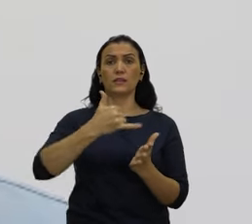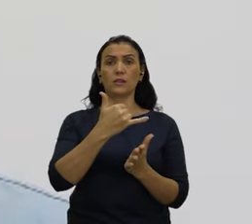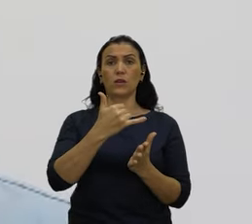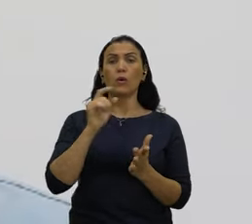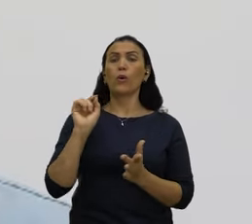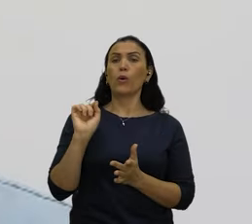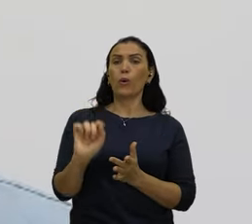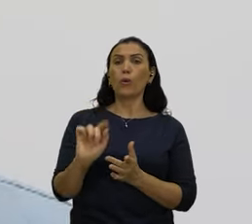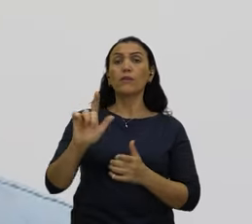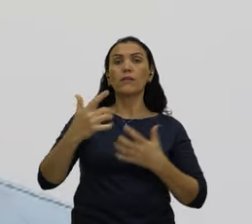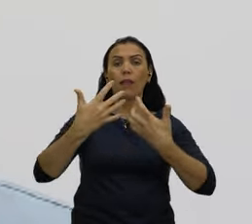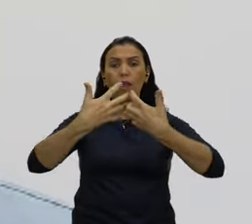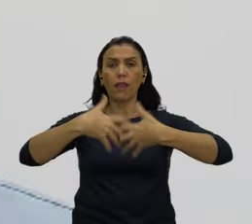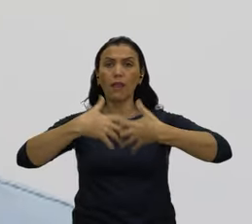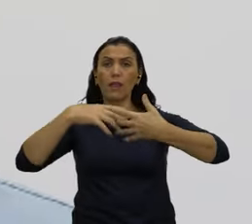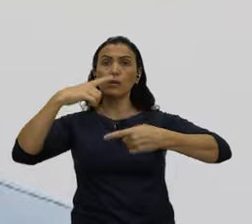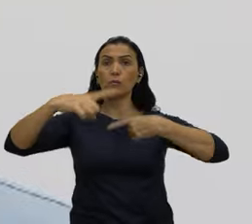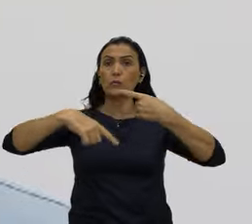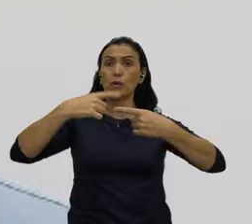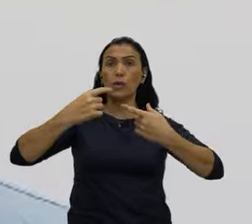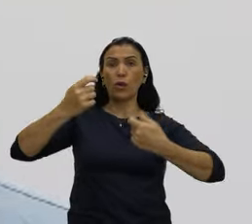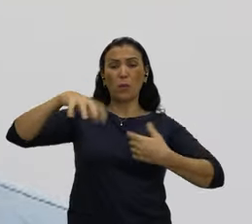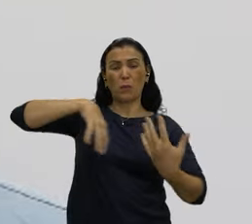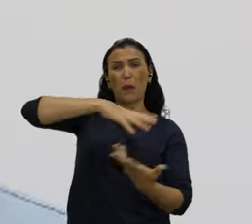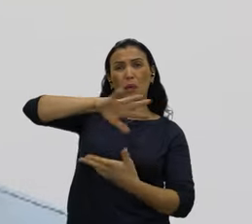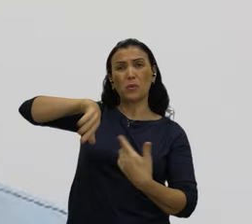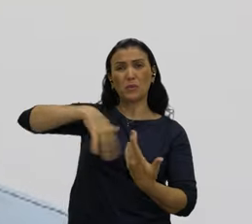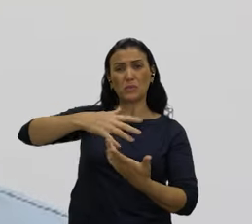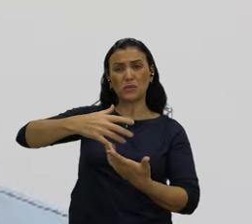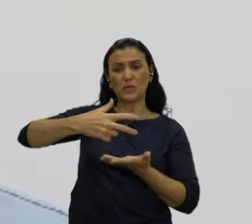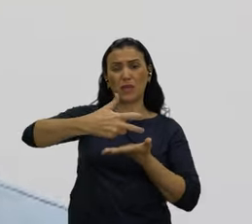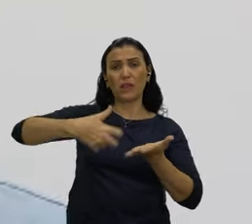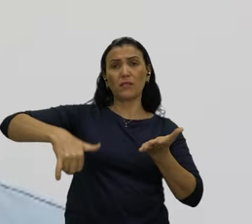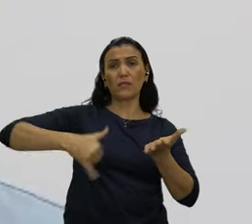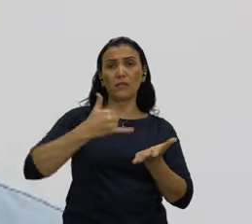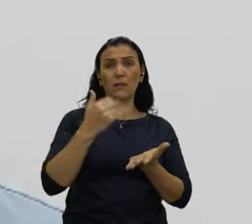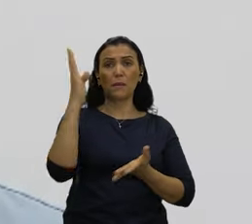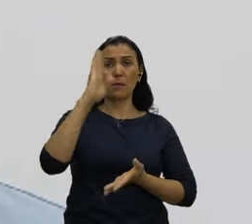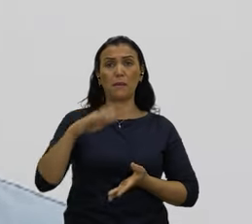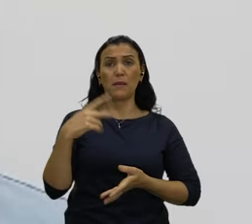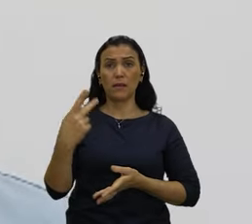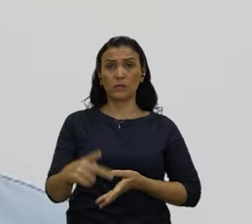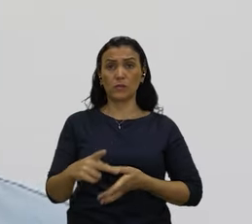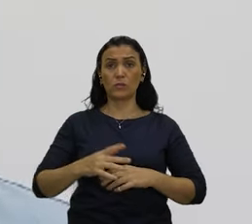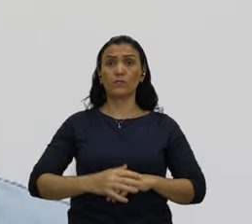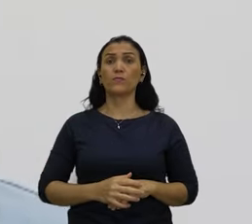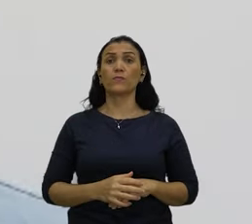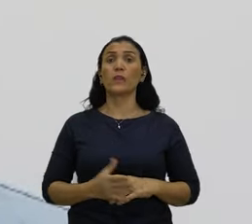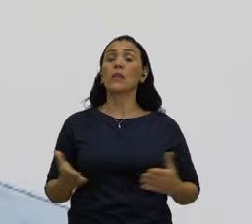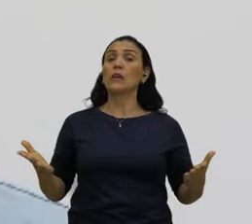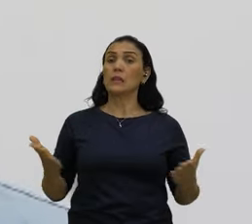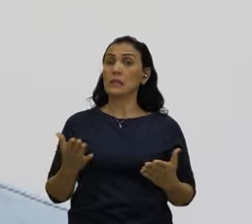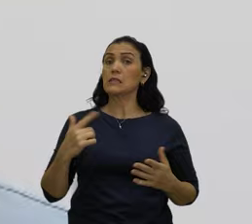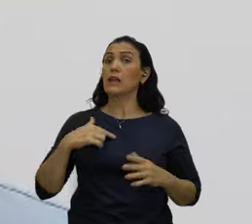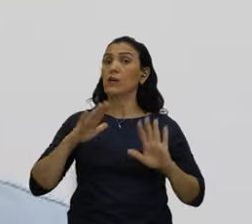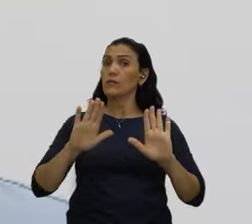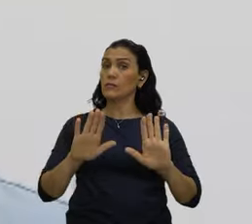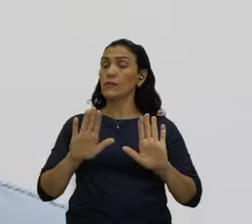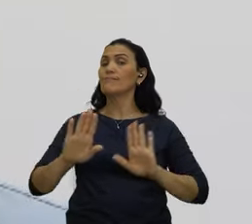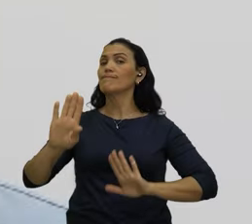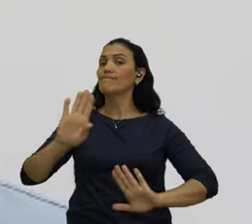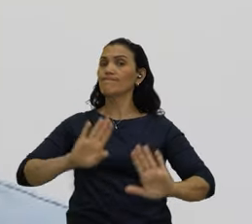inflacionário, isso geraria a reboque um descontrole inflacionário no Brasil. Seria, portanto,